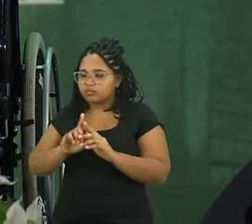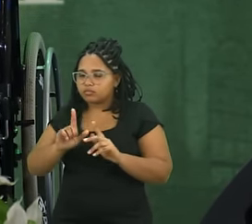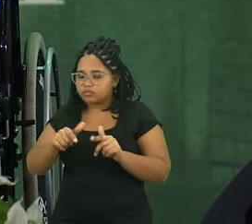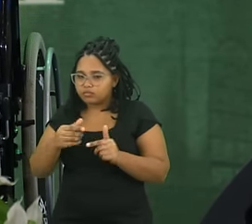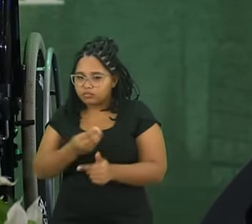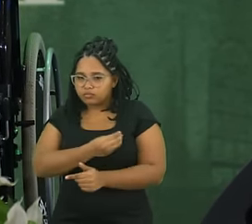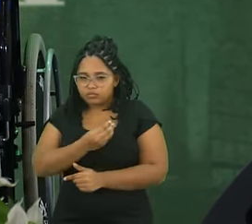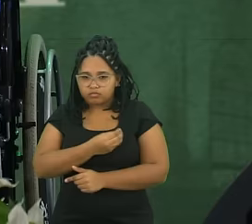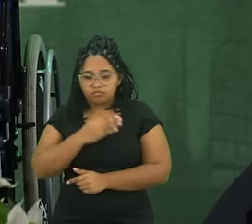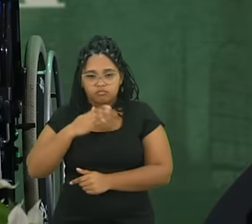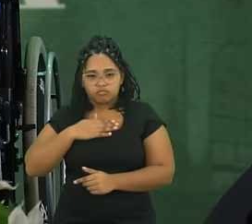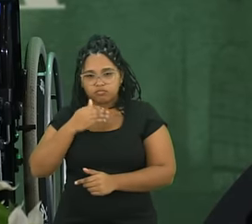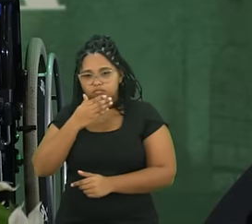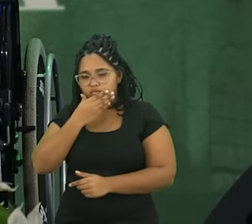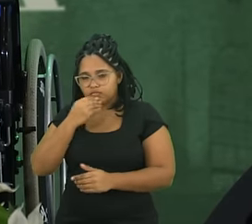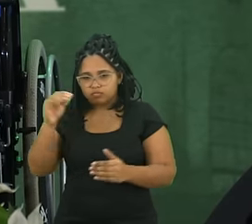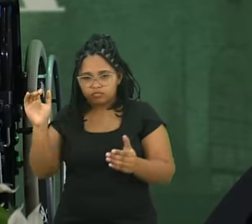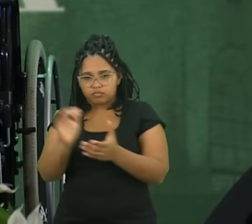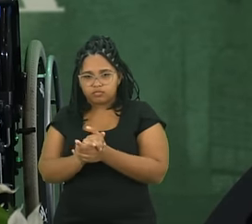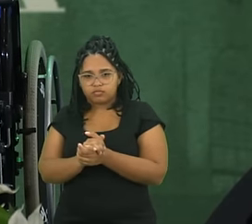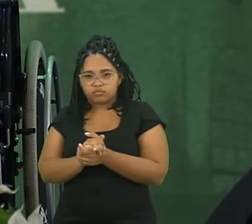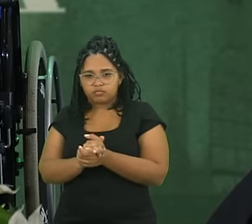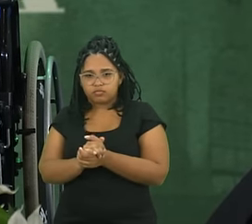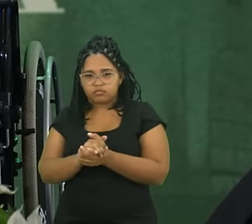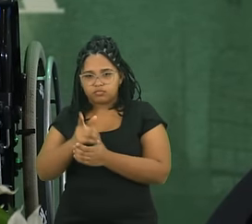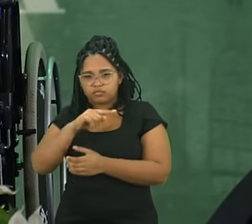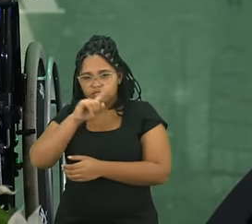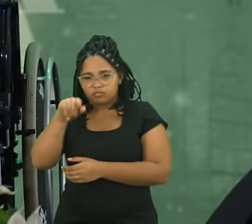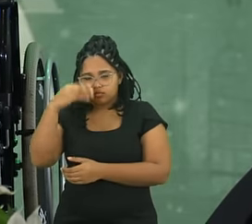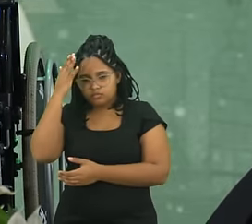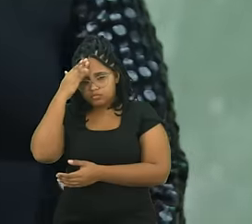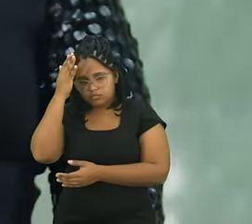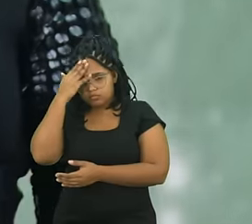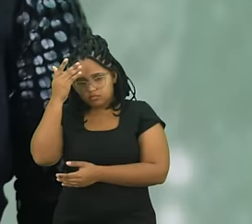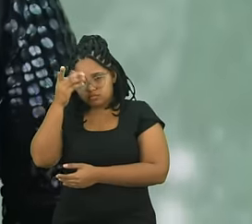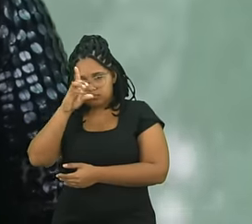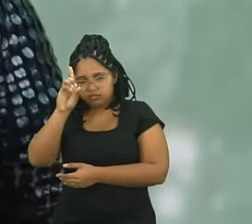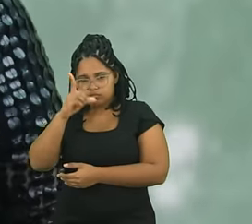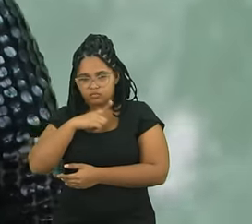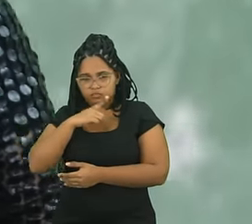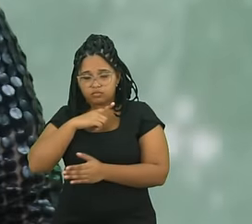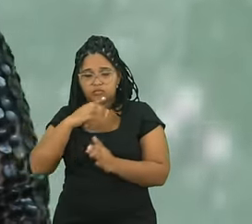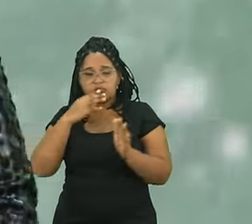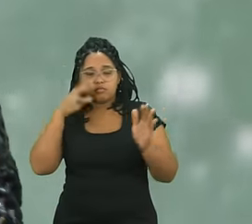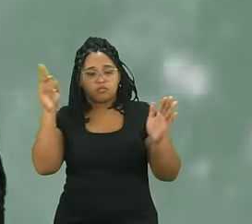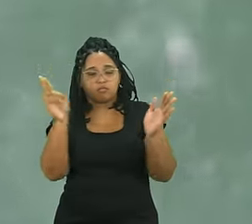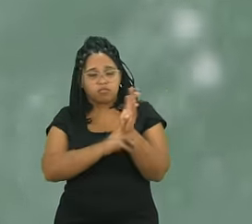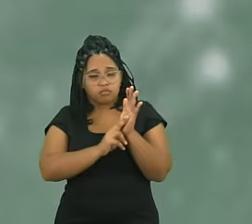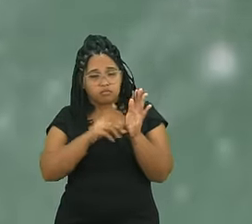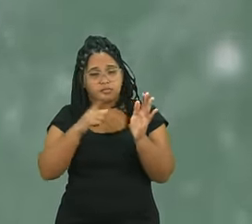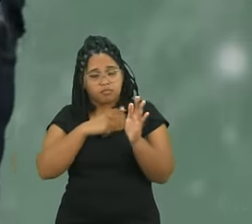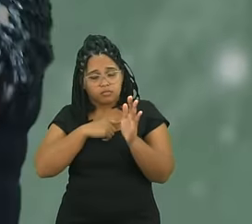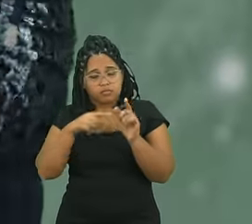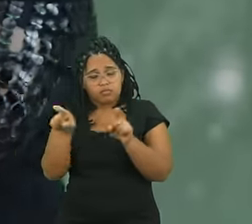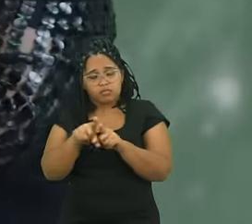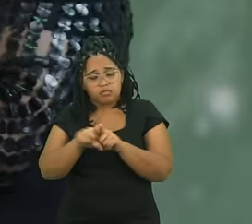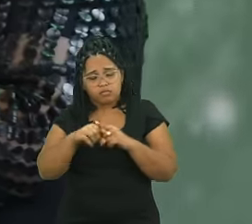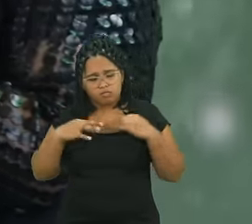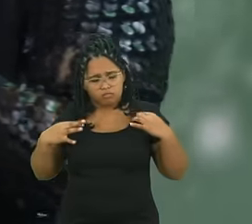meu esposo. Nós sabemos que Deus tinha propósito e tem propósito para todas as